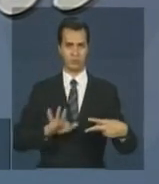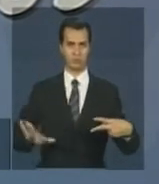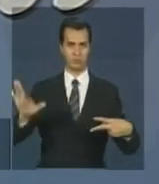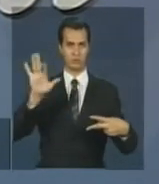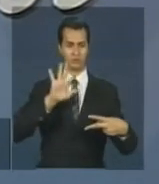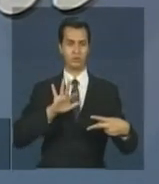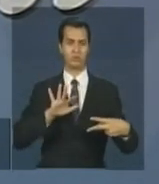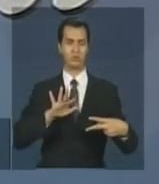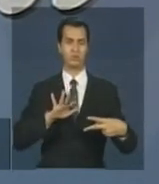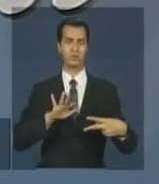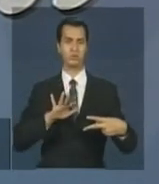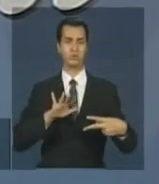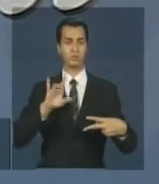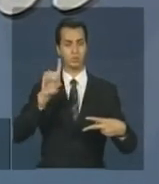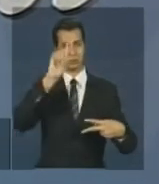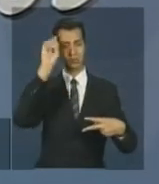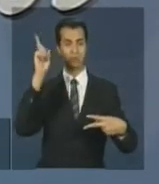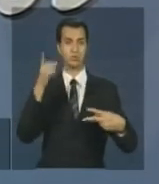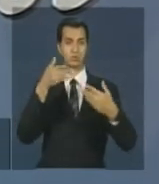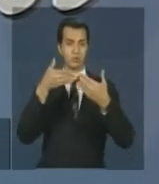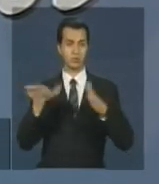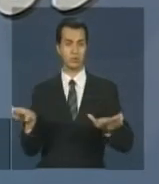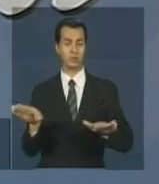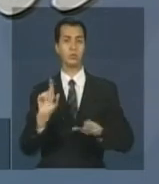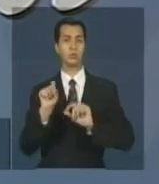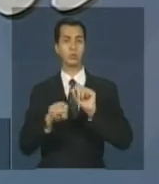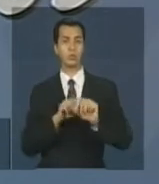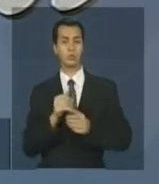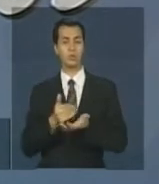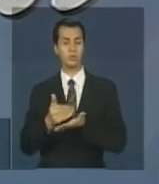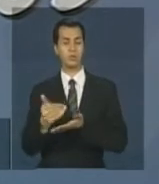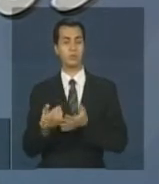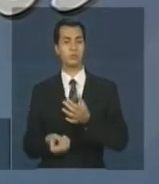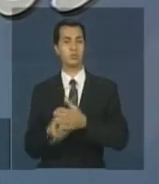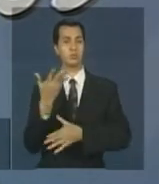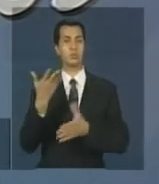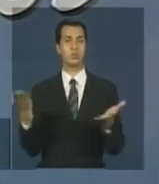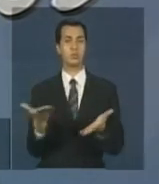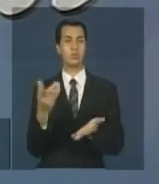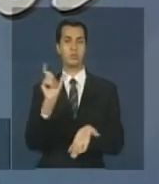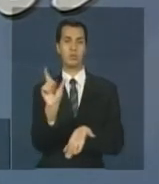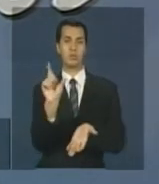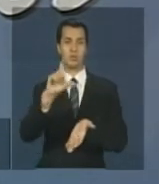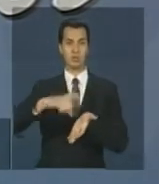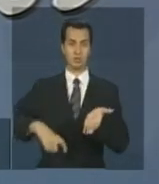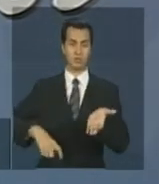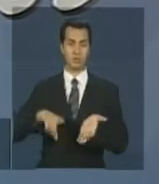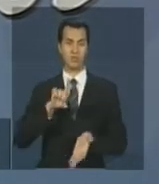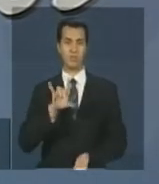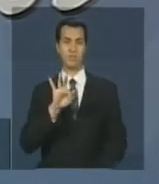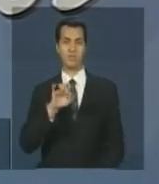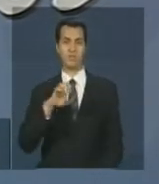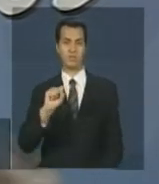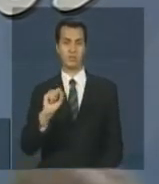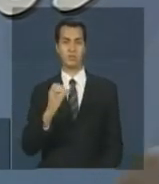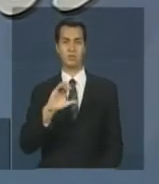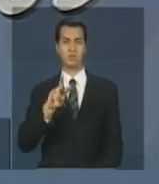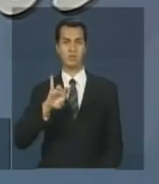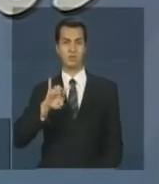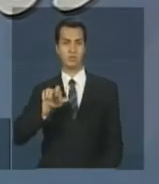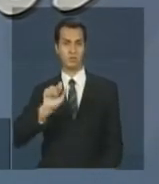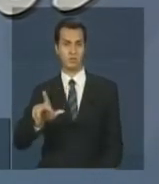Ministro Fernando é do lançamento do cartão de pagamento de Defesa Civil hoje depois de um período de os pés